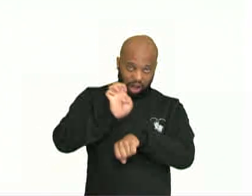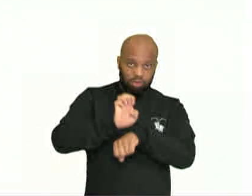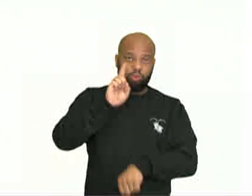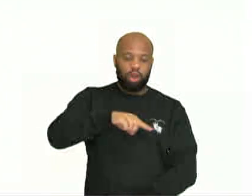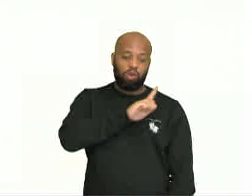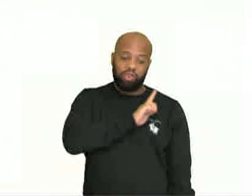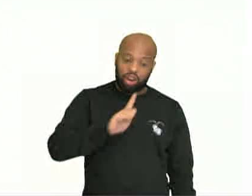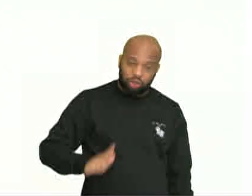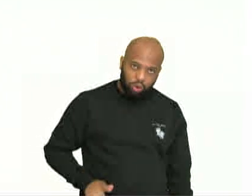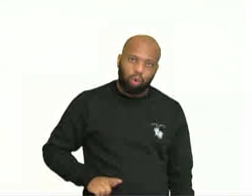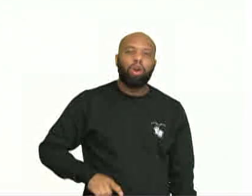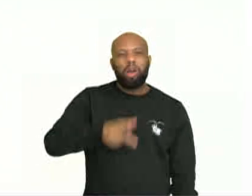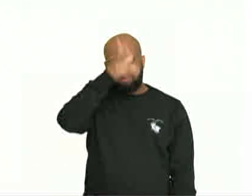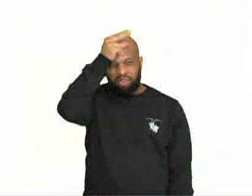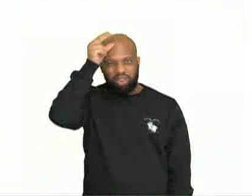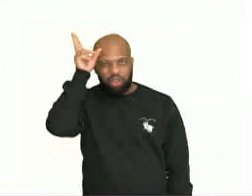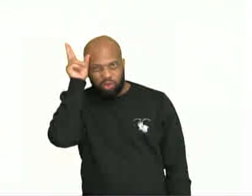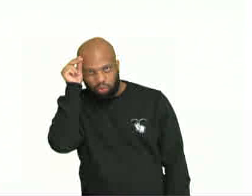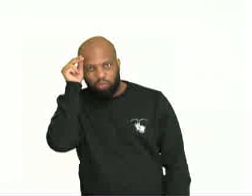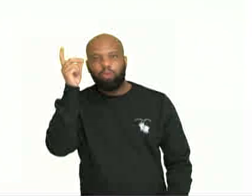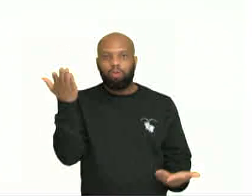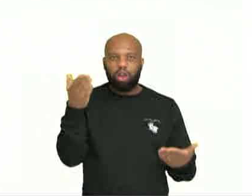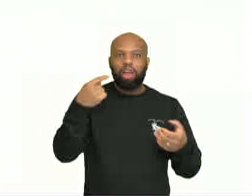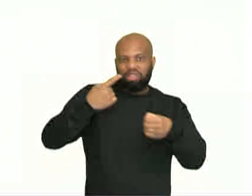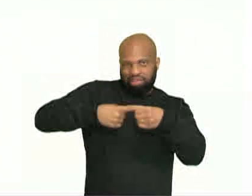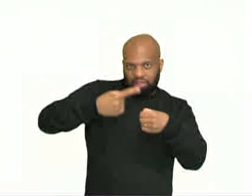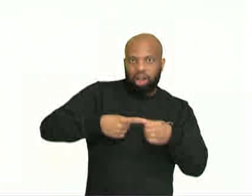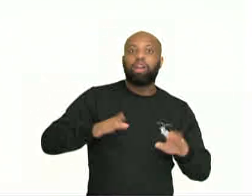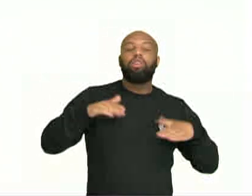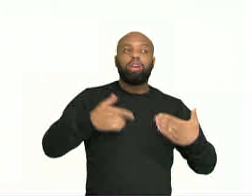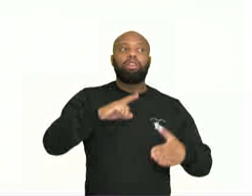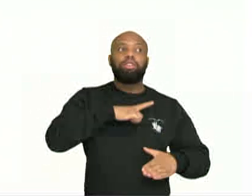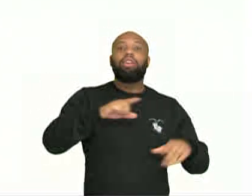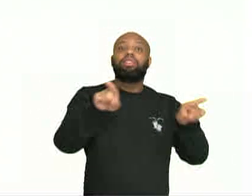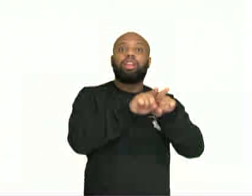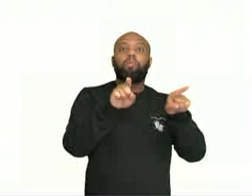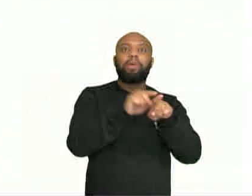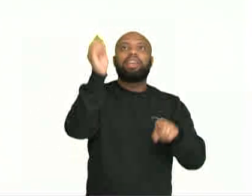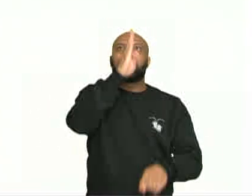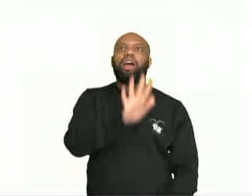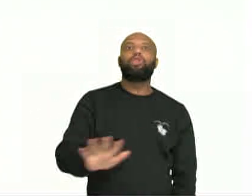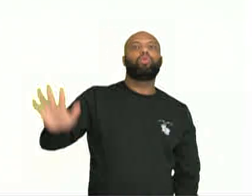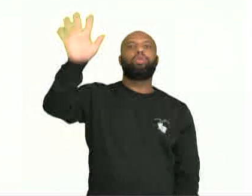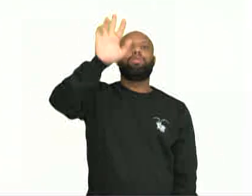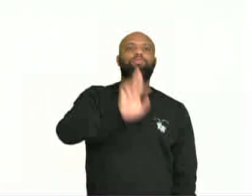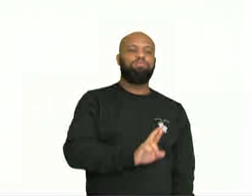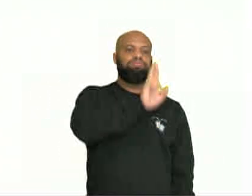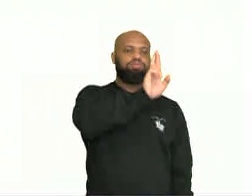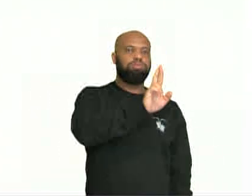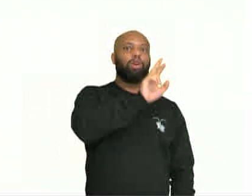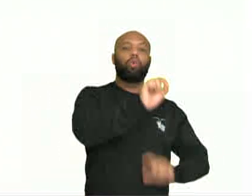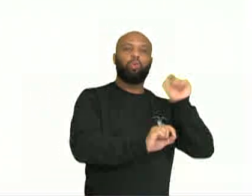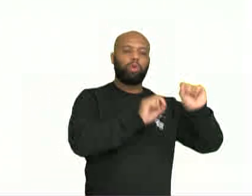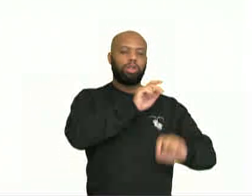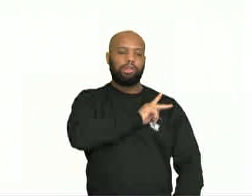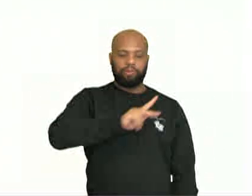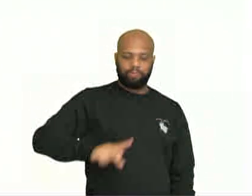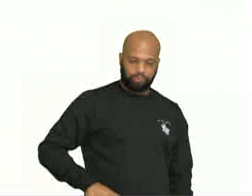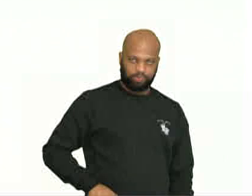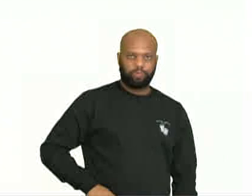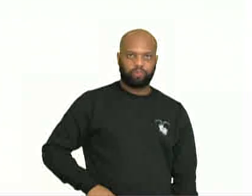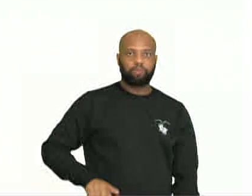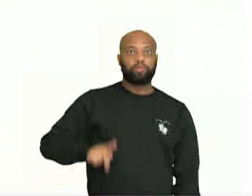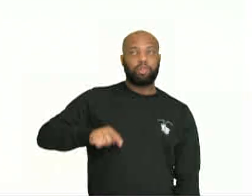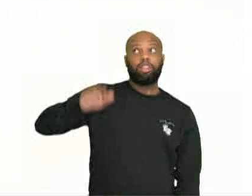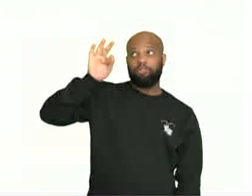o governador, e temos uma figura representativa a nível nacional, que é o presidente da República, que figura no estado